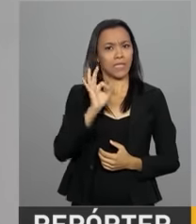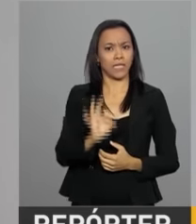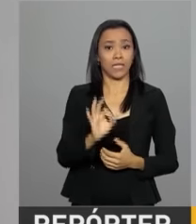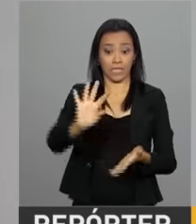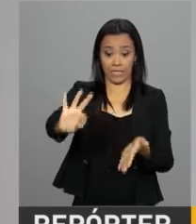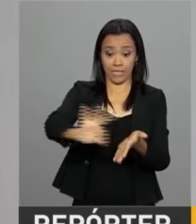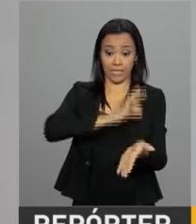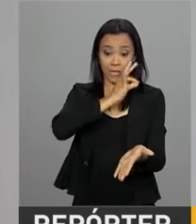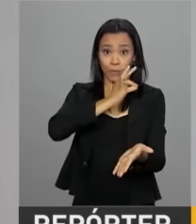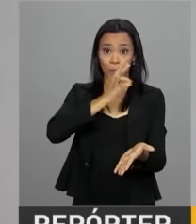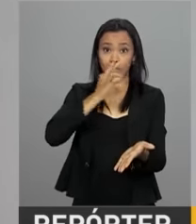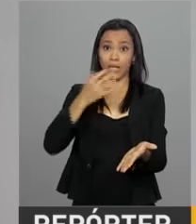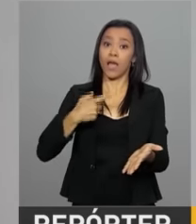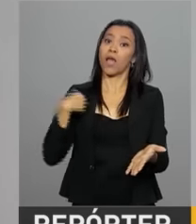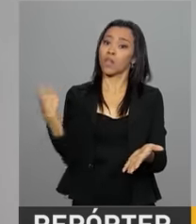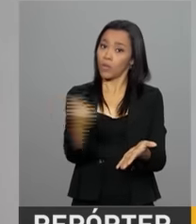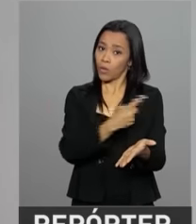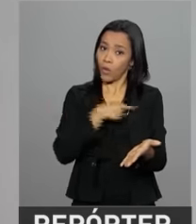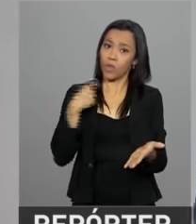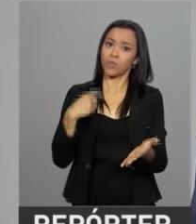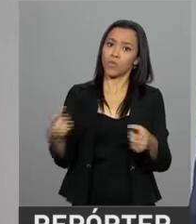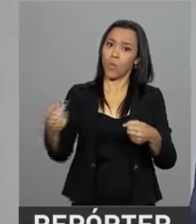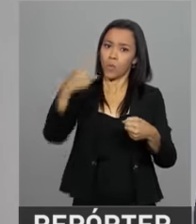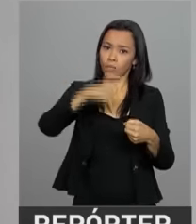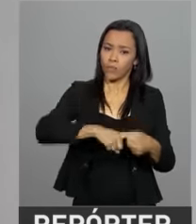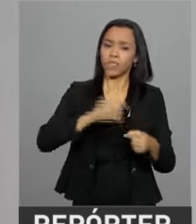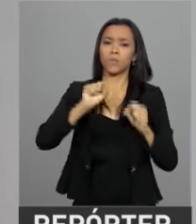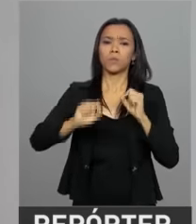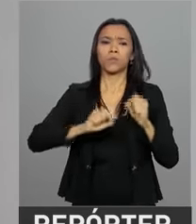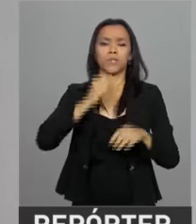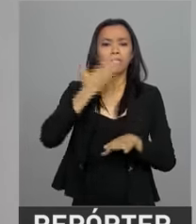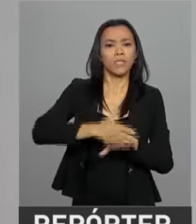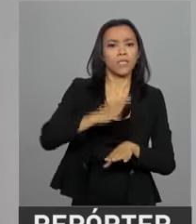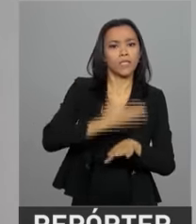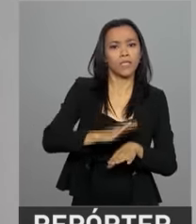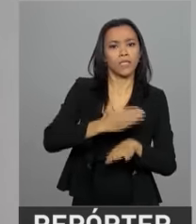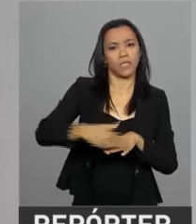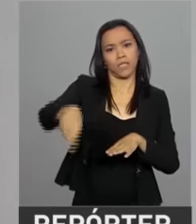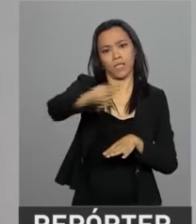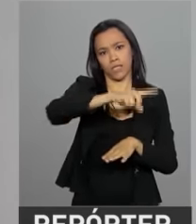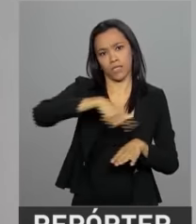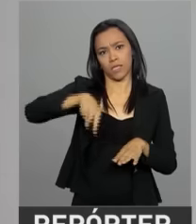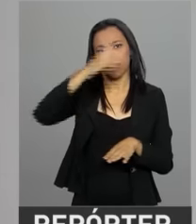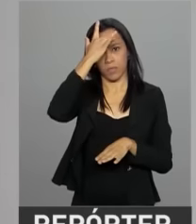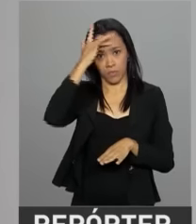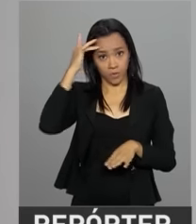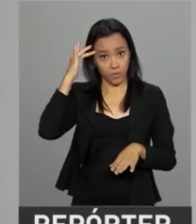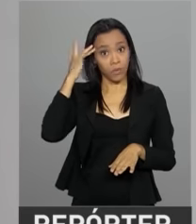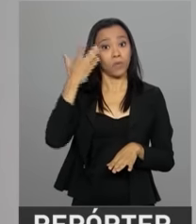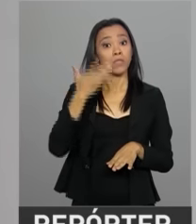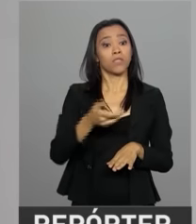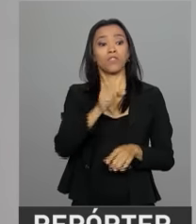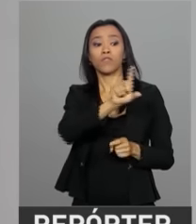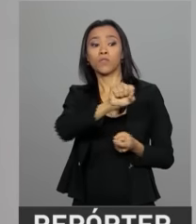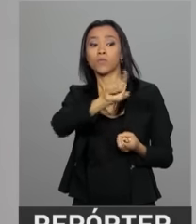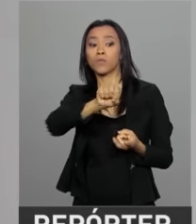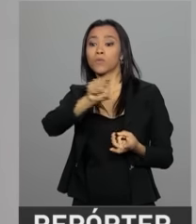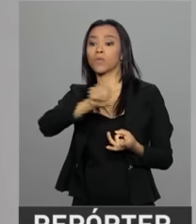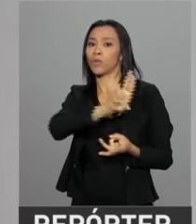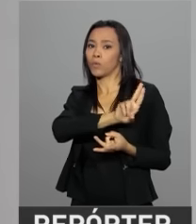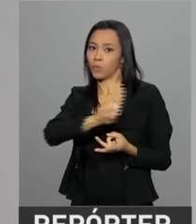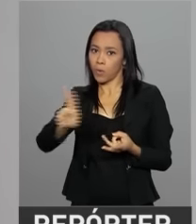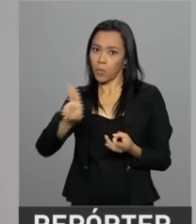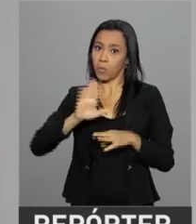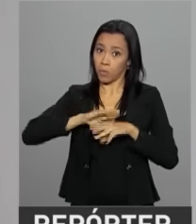é nossa obrigação pelo convênio, o treinamento, e todas aquelas pessoas que foram indicadas pela Justiça